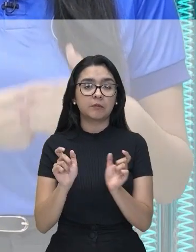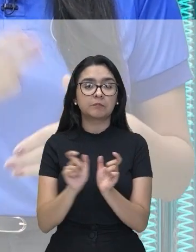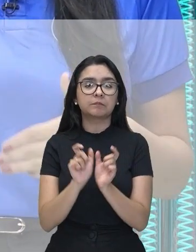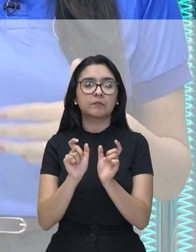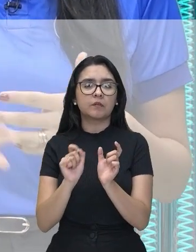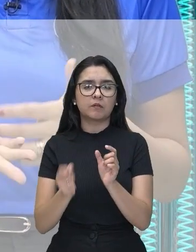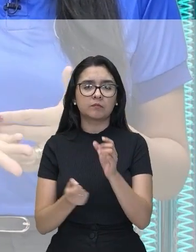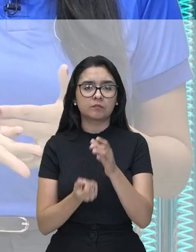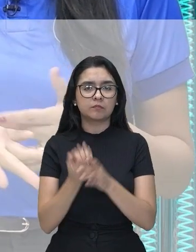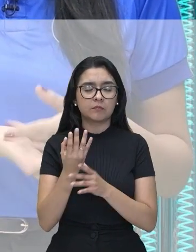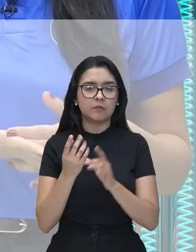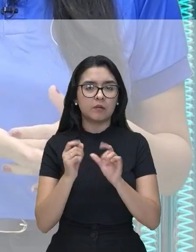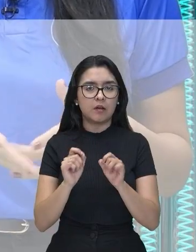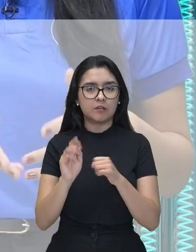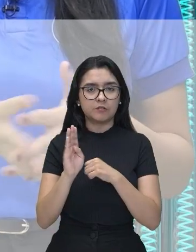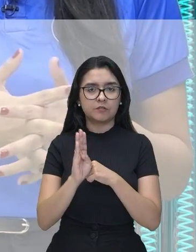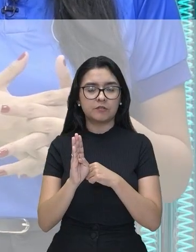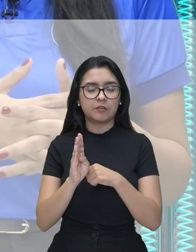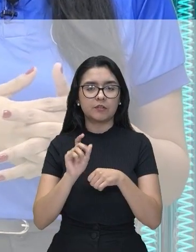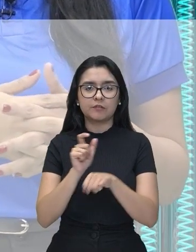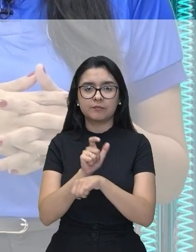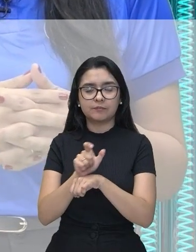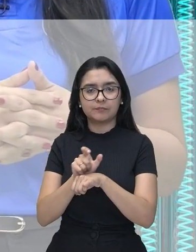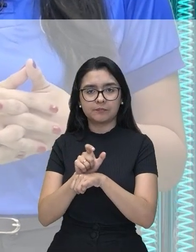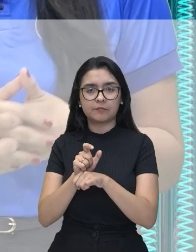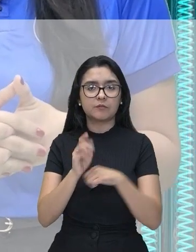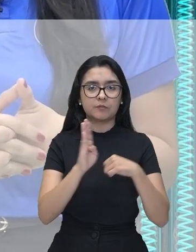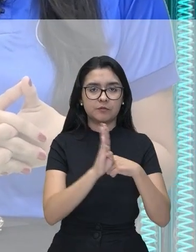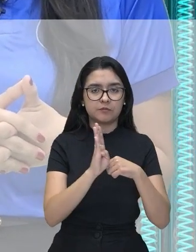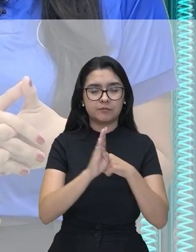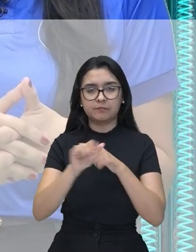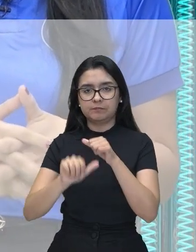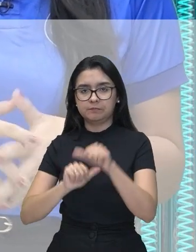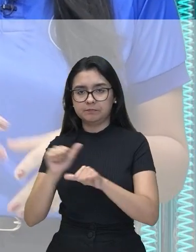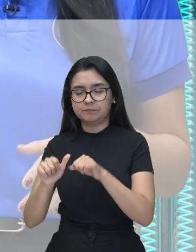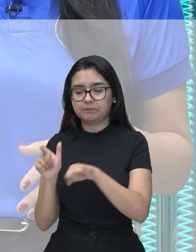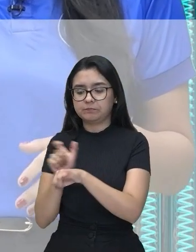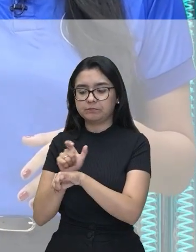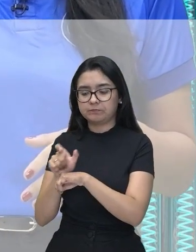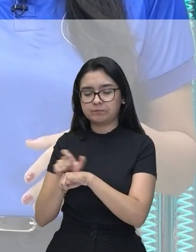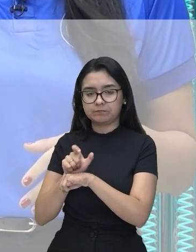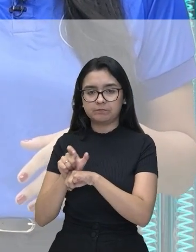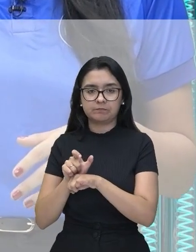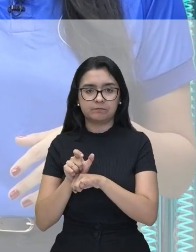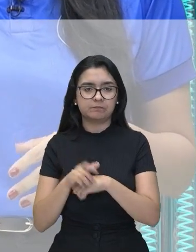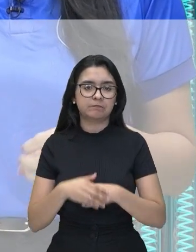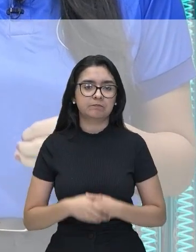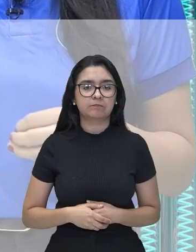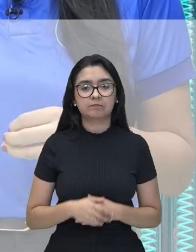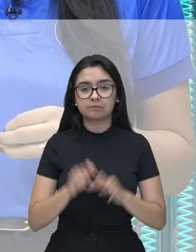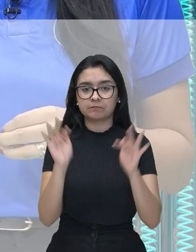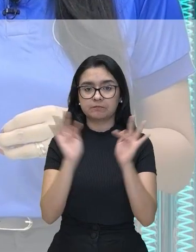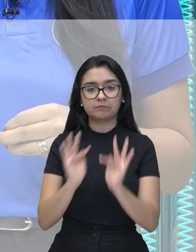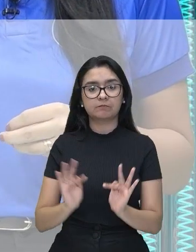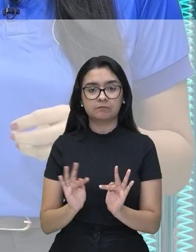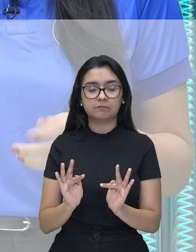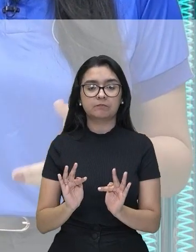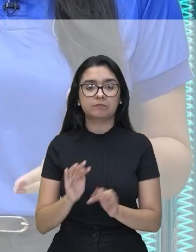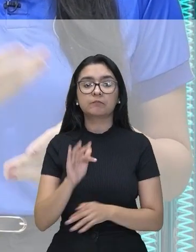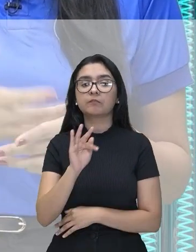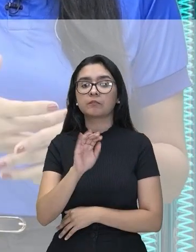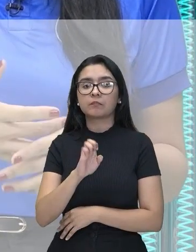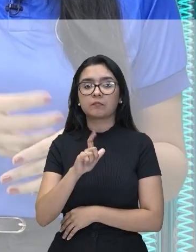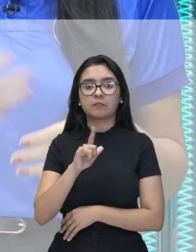Ele transforma adjetivos, na verdade, em substantivos. Então, se happy, eu coloquei ele, happiness virou